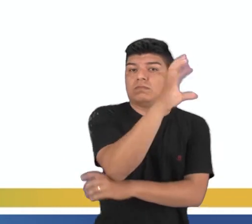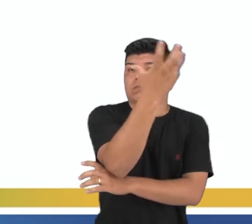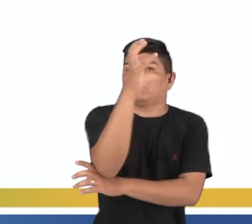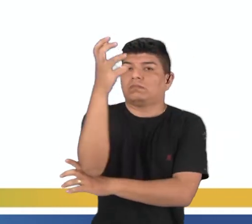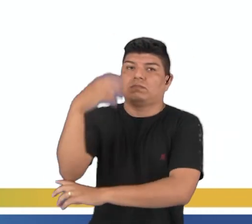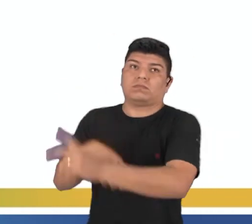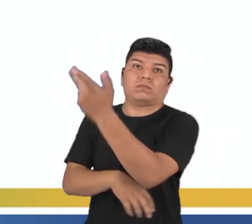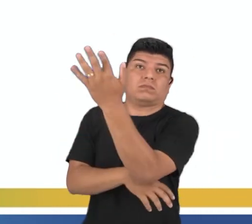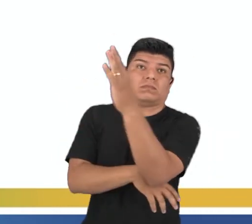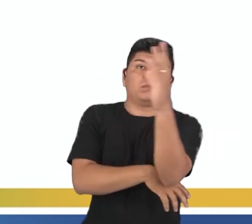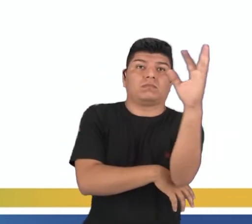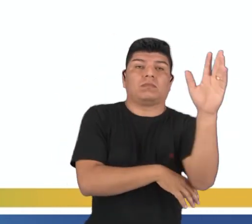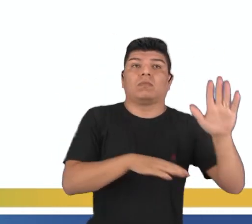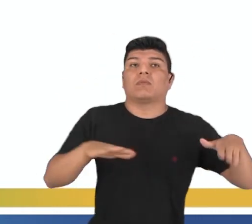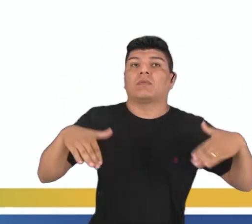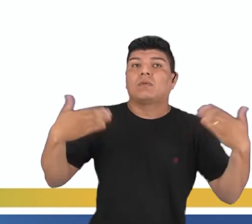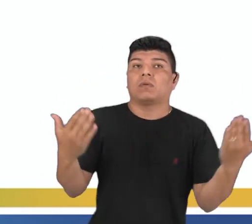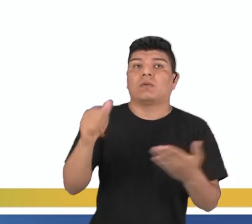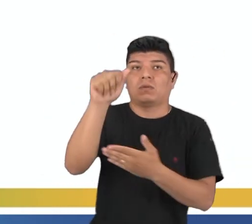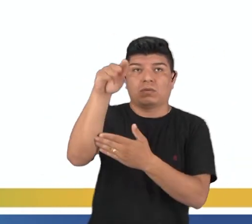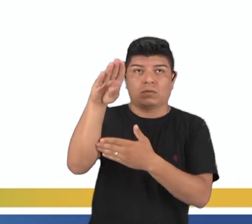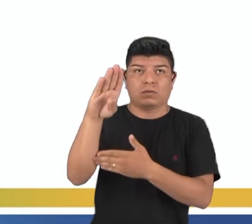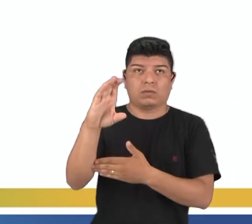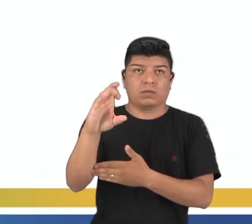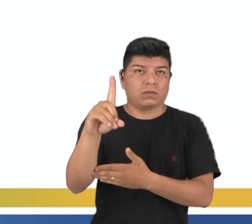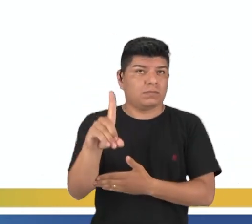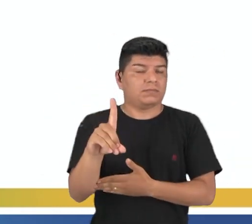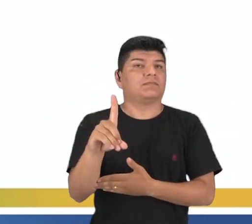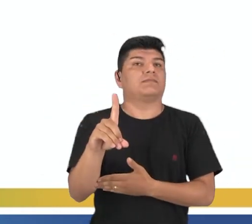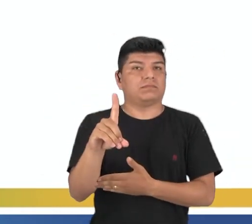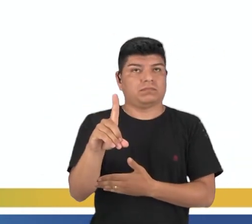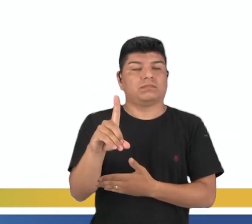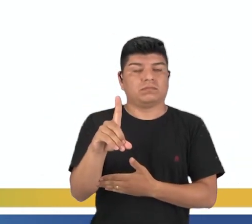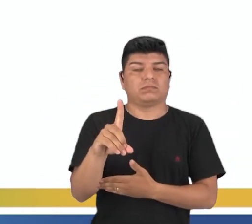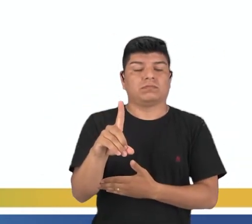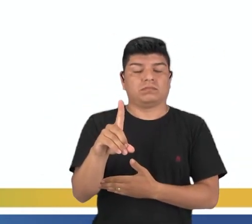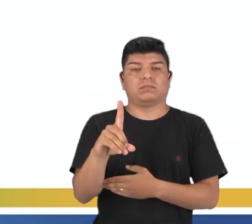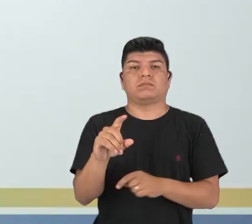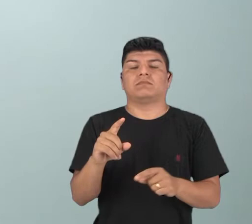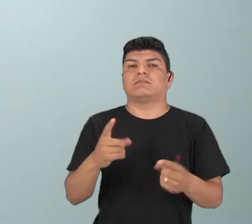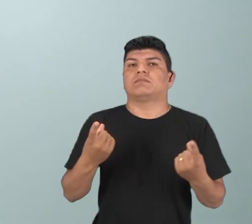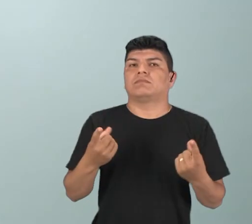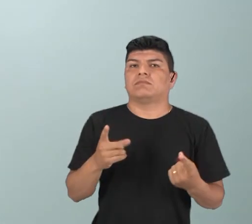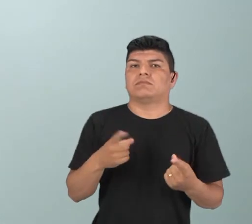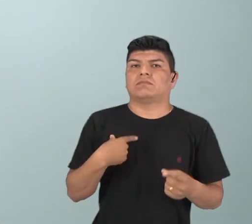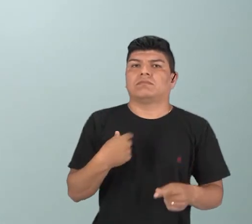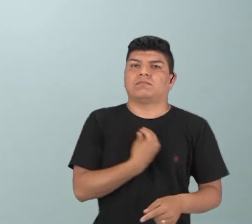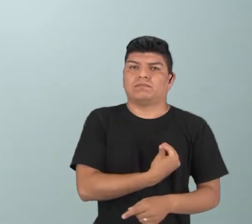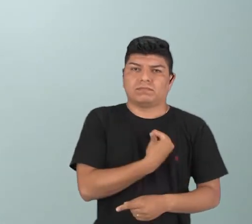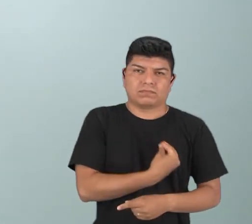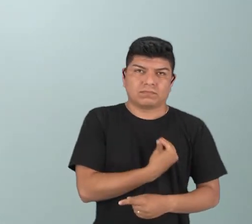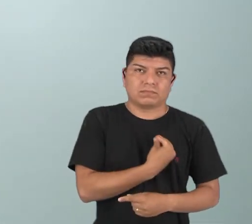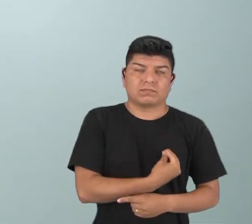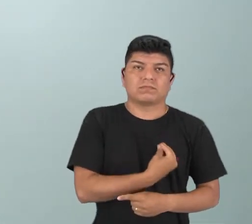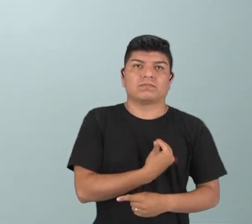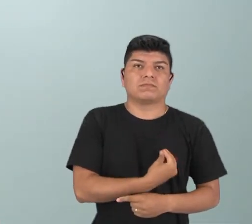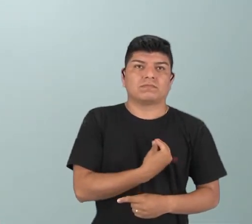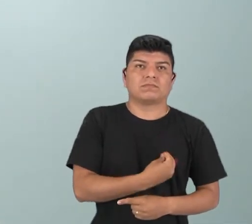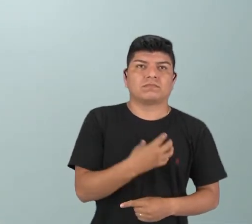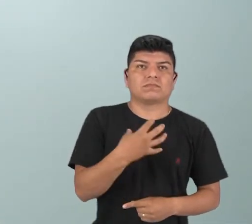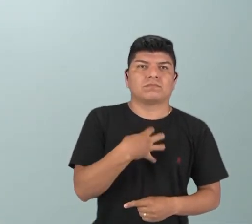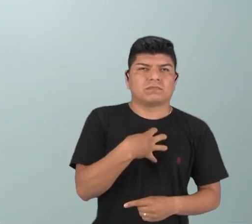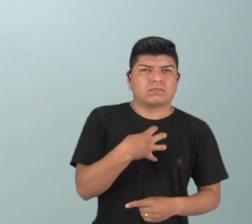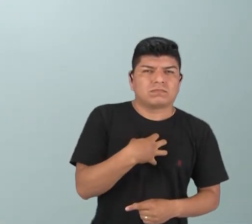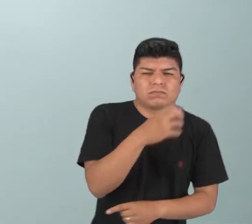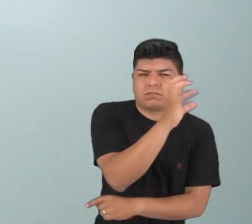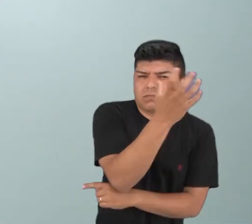da natureza. Essa é bem fácil, né? Porque é algo que nós convivemos com os sons